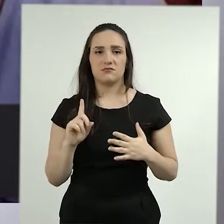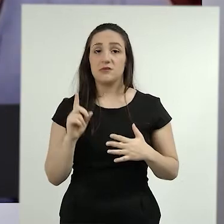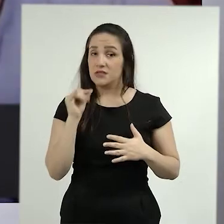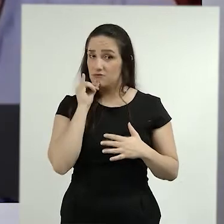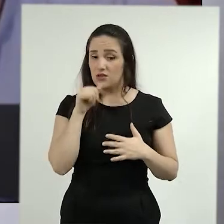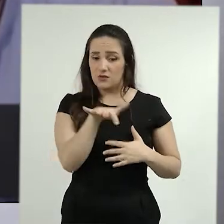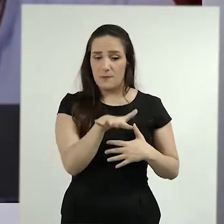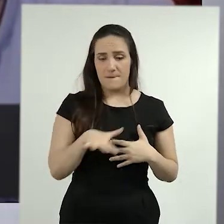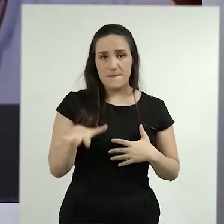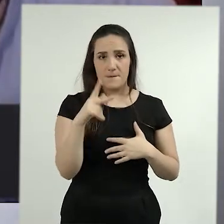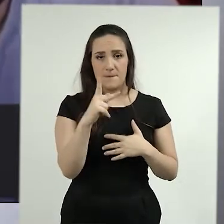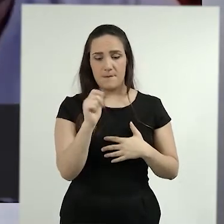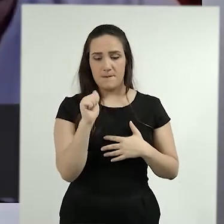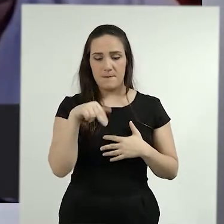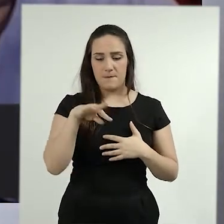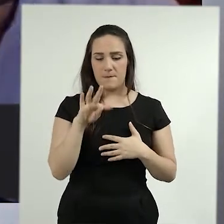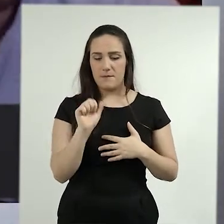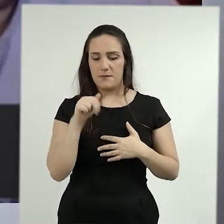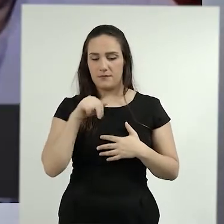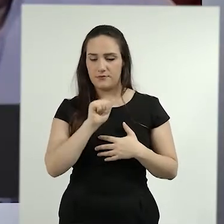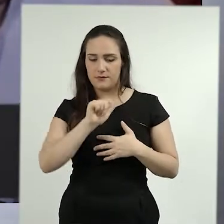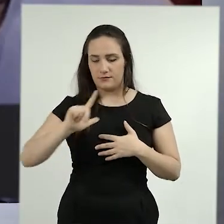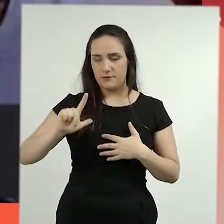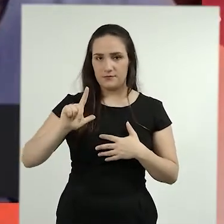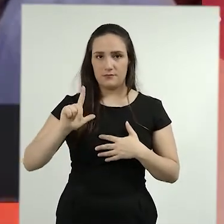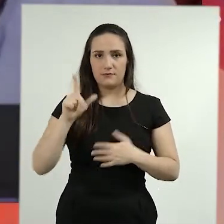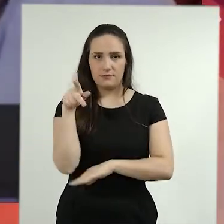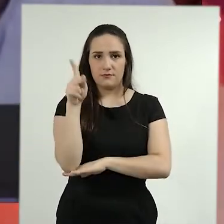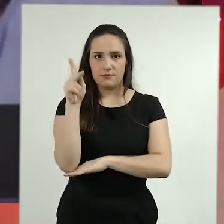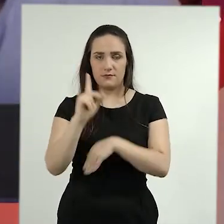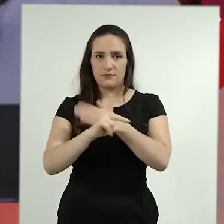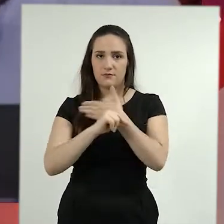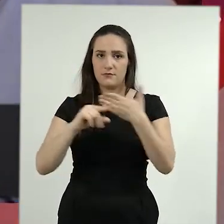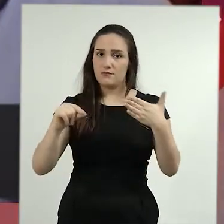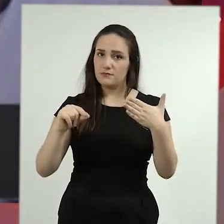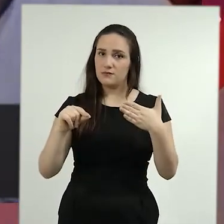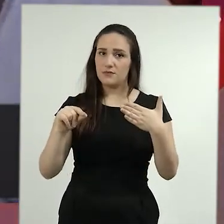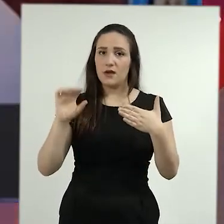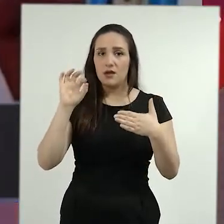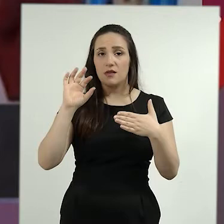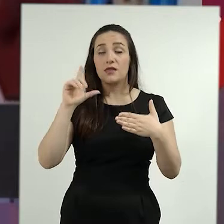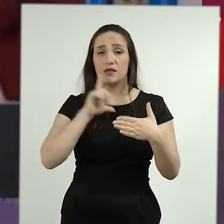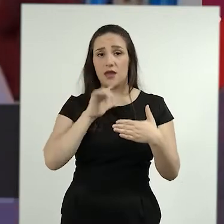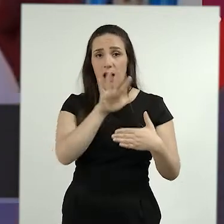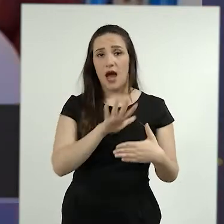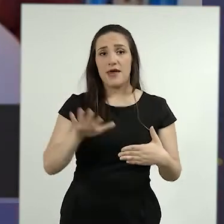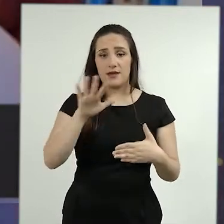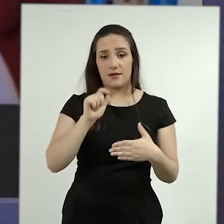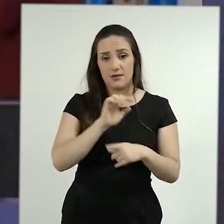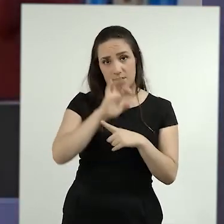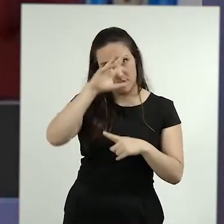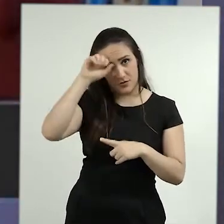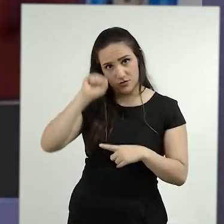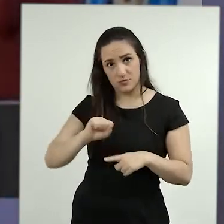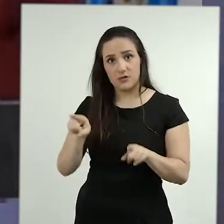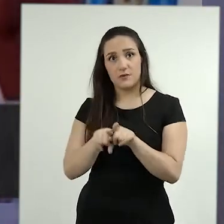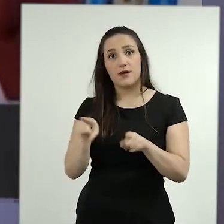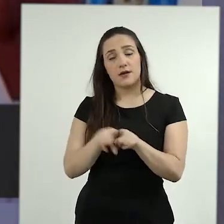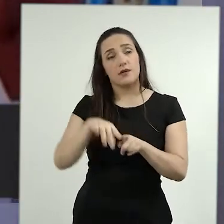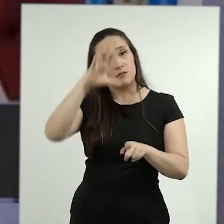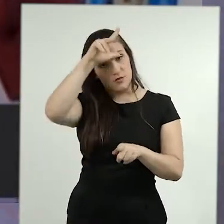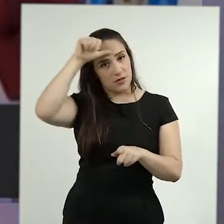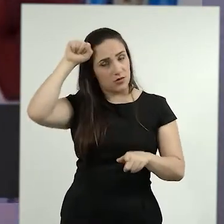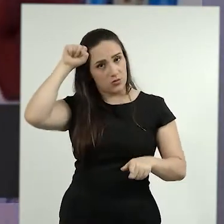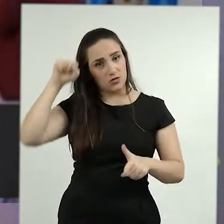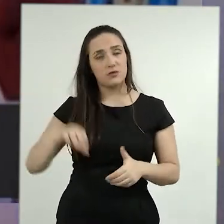ecossistema que ele ocorre no Mato Grosso do Sul e no Mato Grosso, e 95%